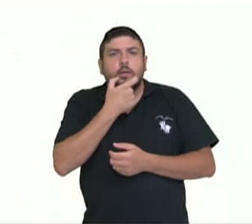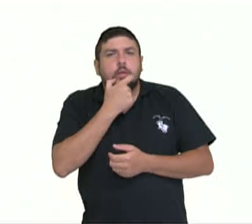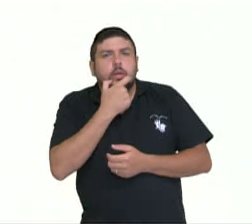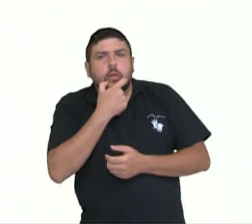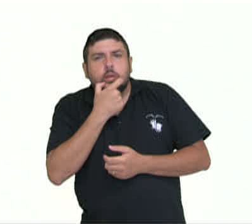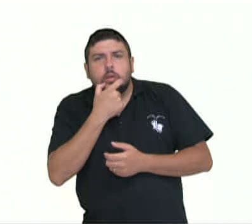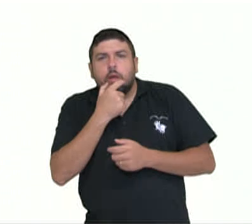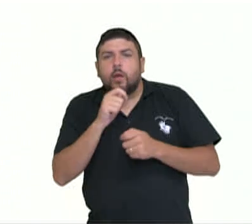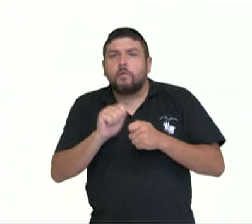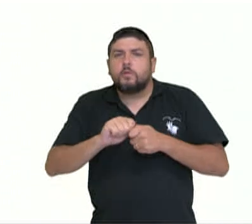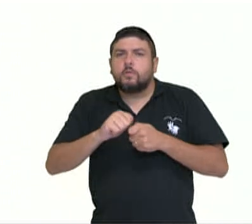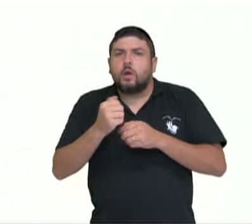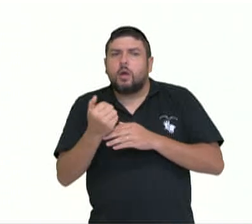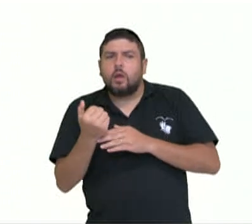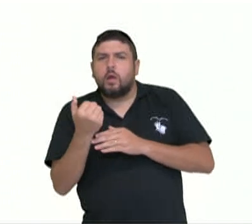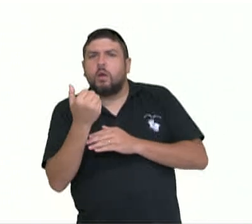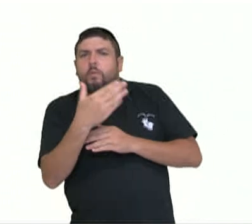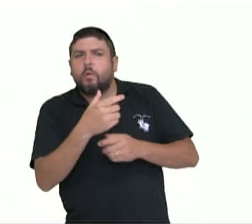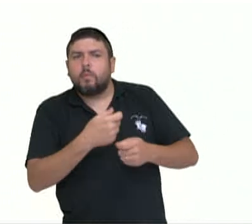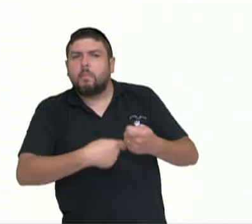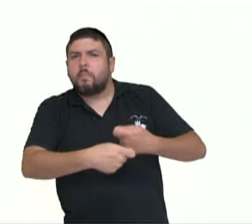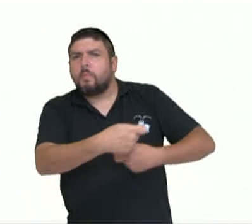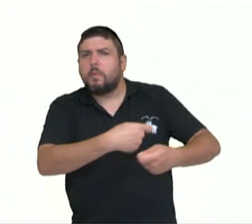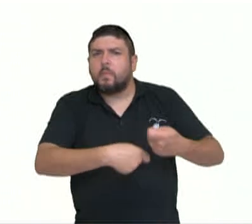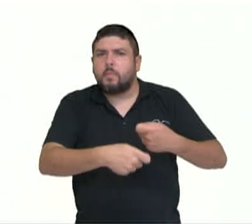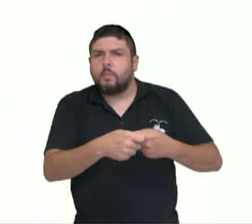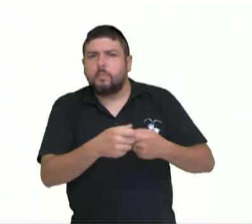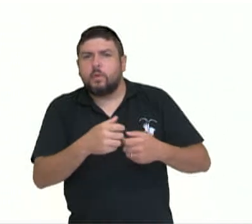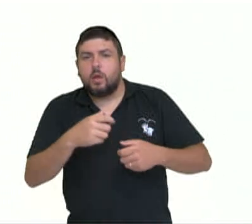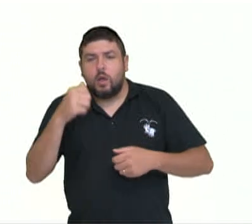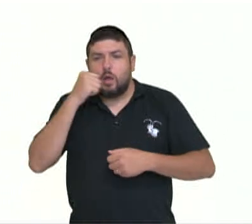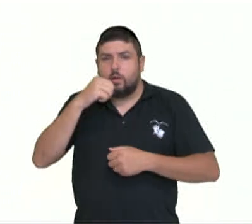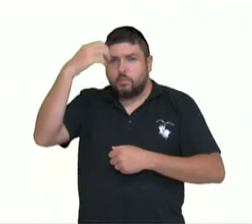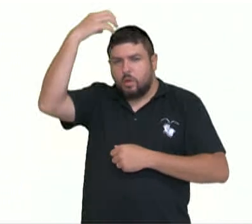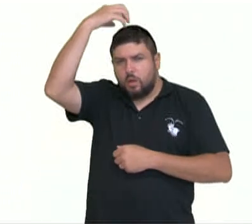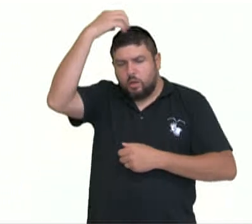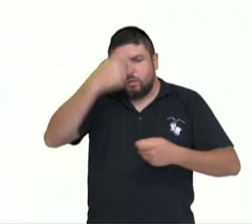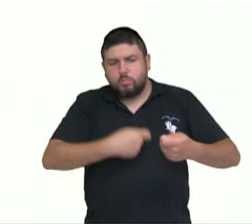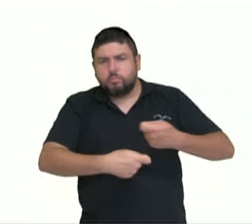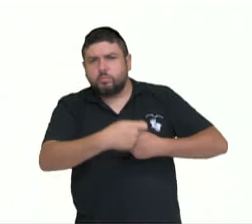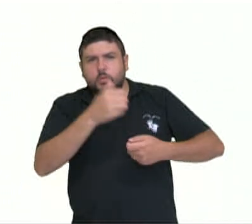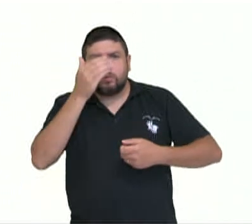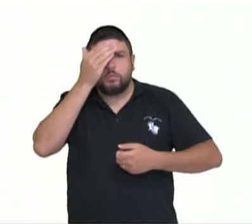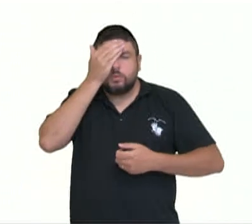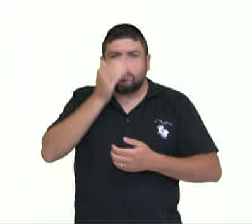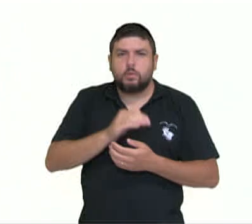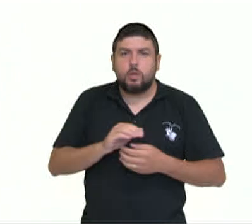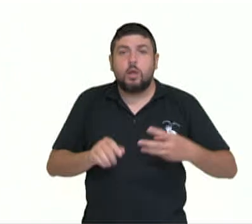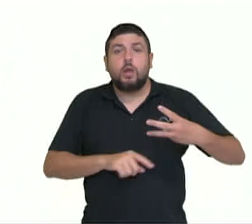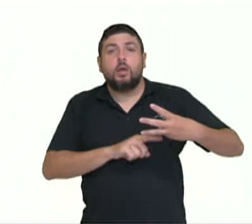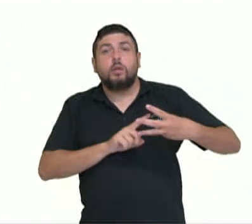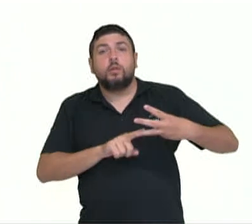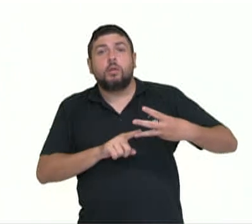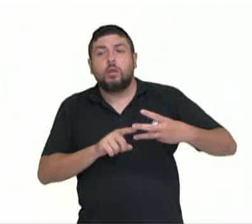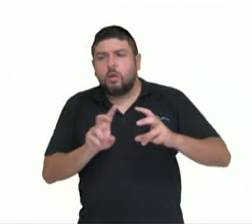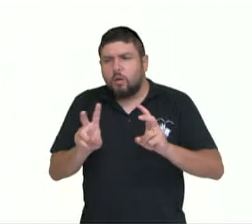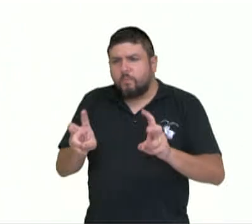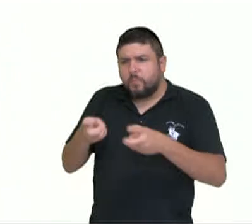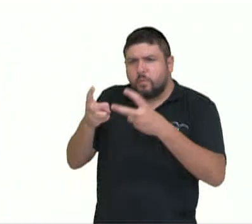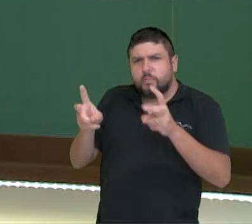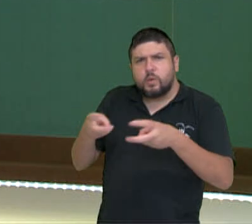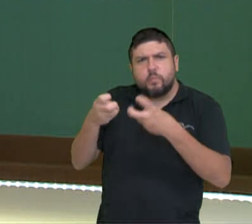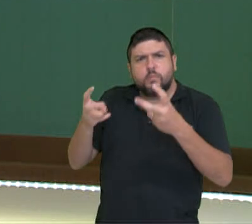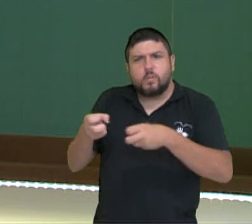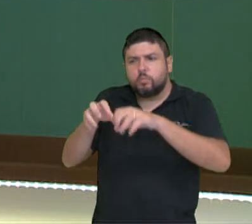dos corsários, com a própria Rainha Elizabeth I, e através da exploração colonial. Nesse